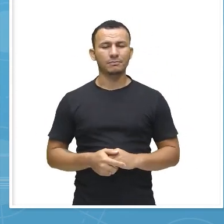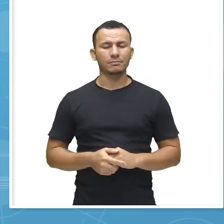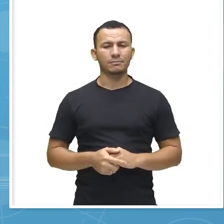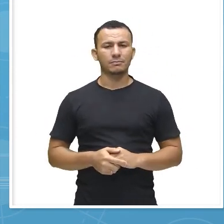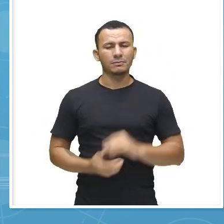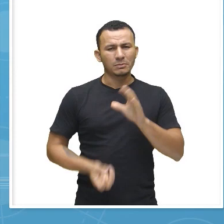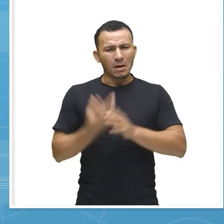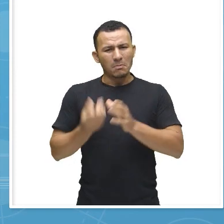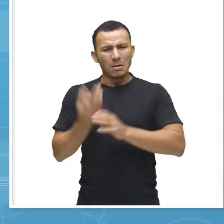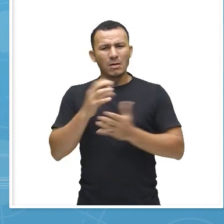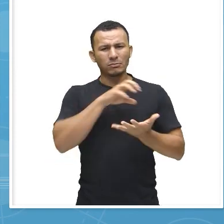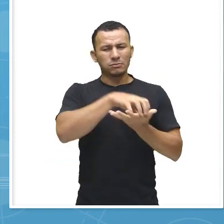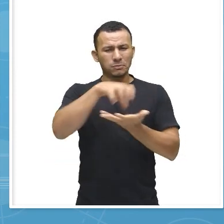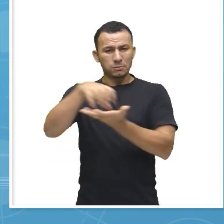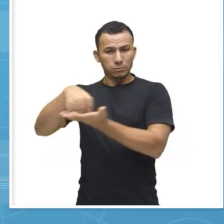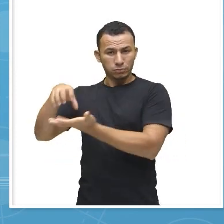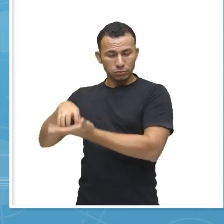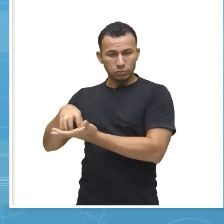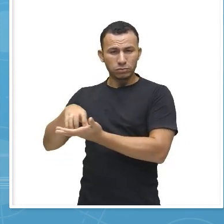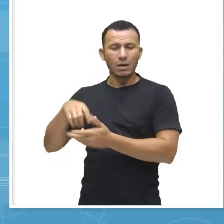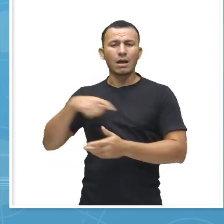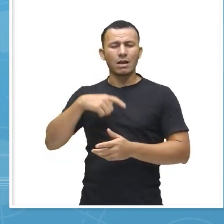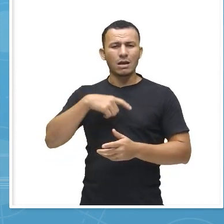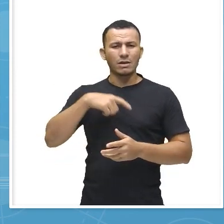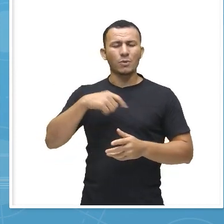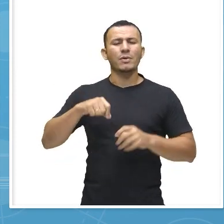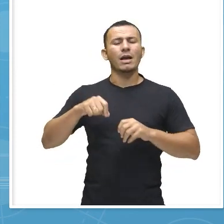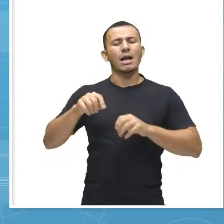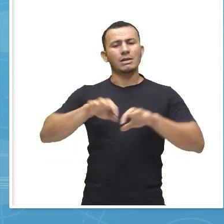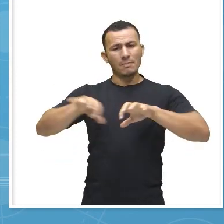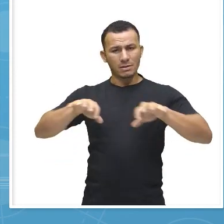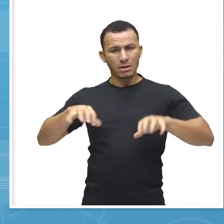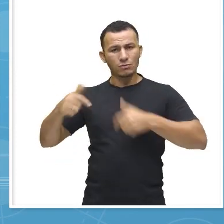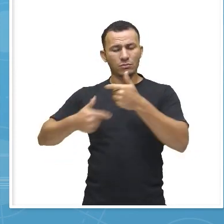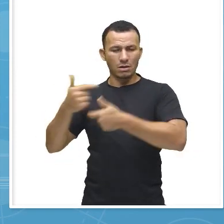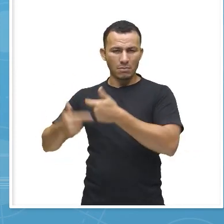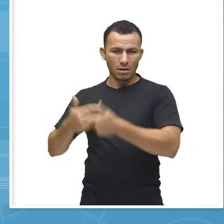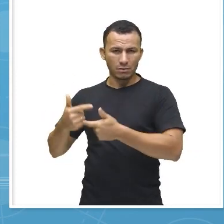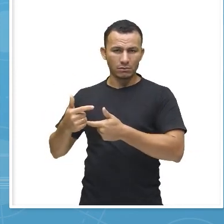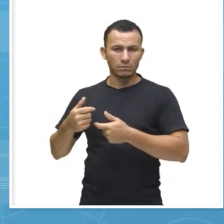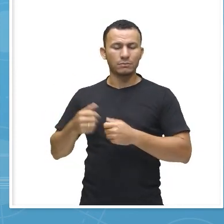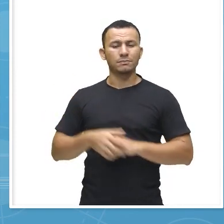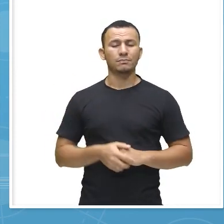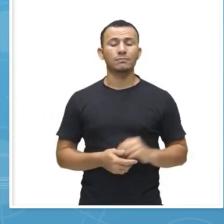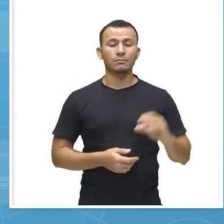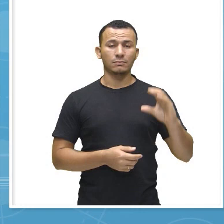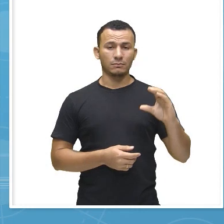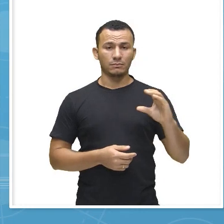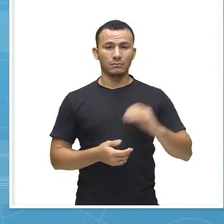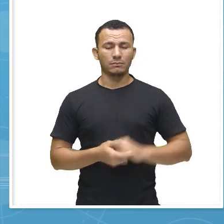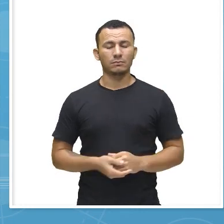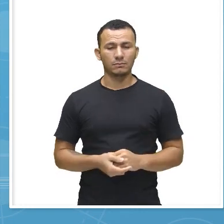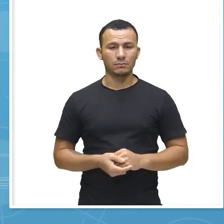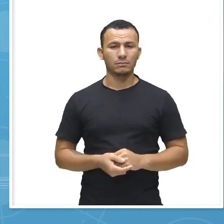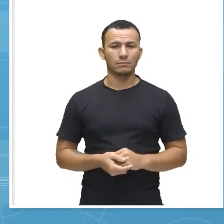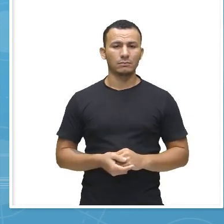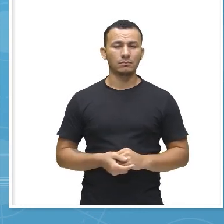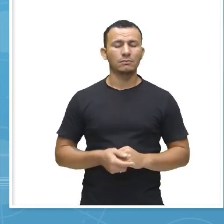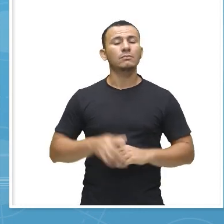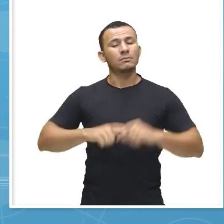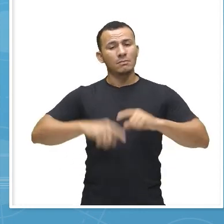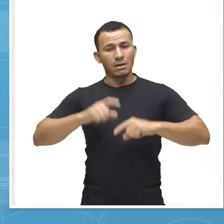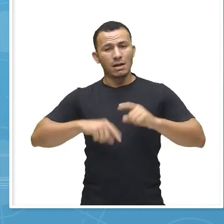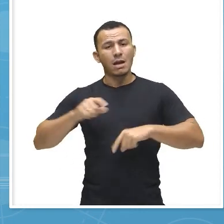em grandes unidades fabris e intensa divisão do trabalho. Vou já explicar para vocês. C, mecanização da